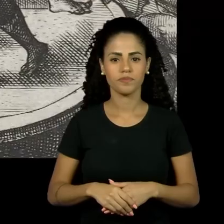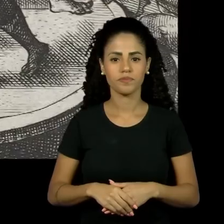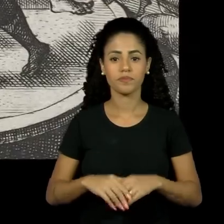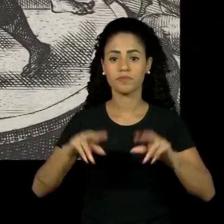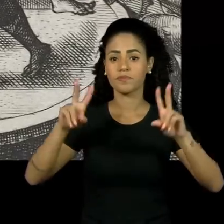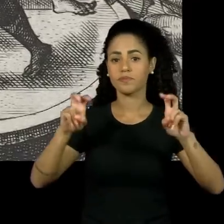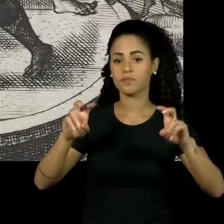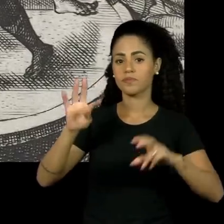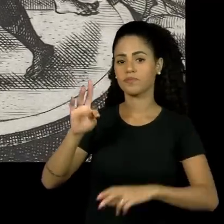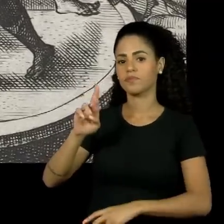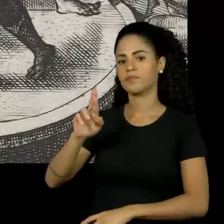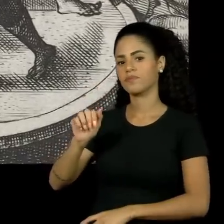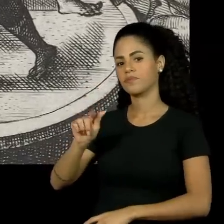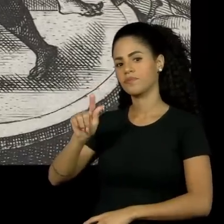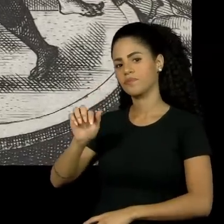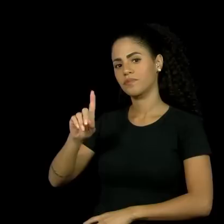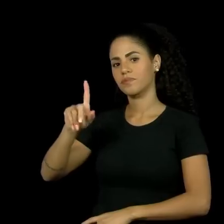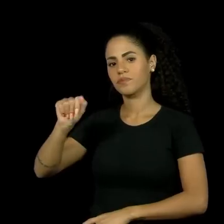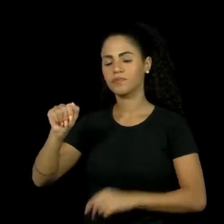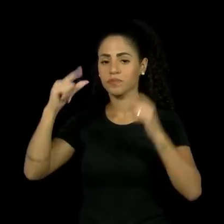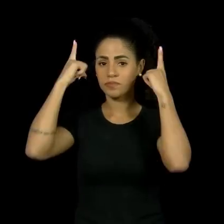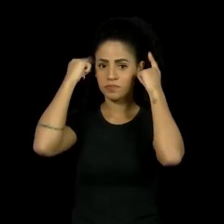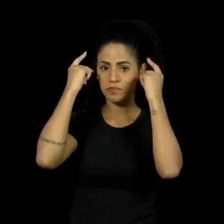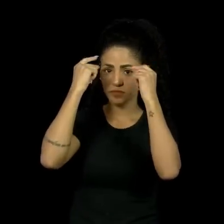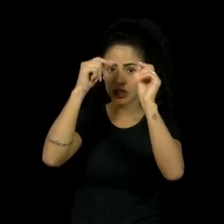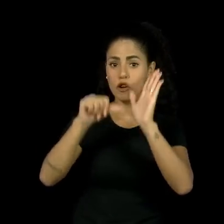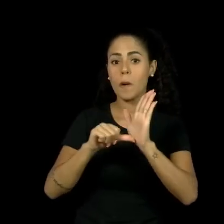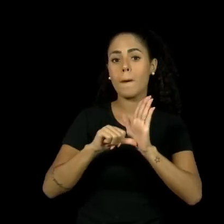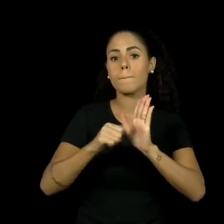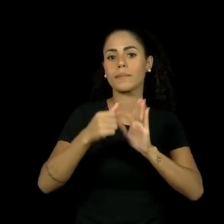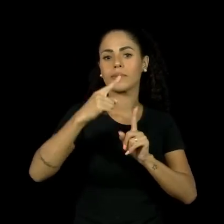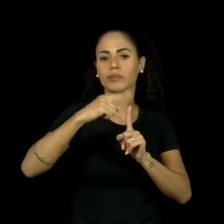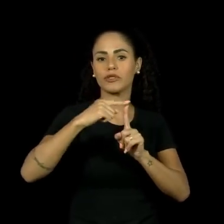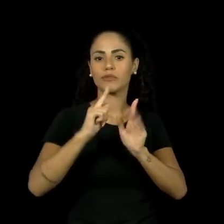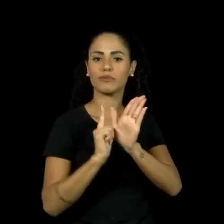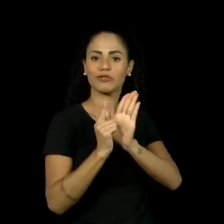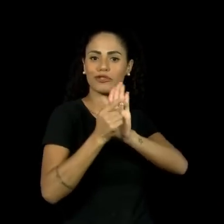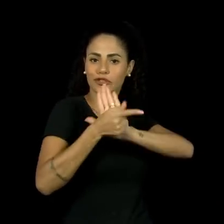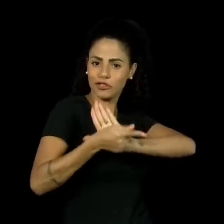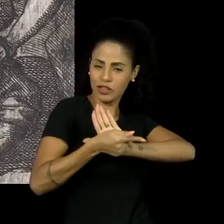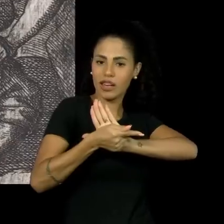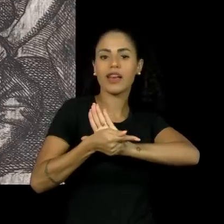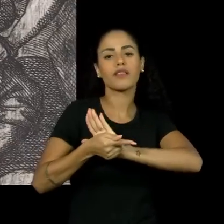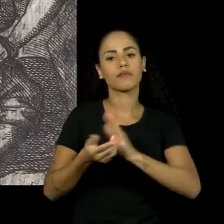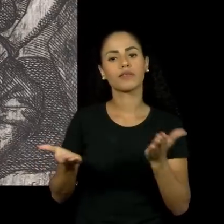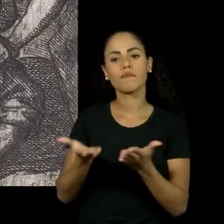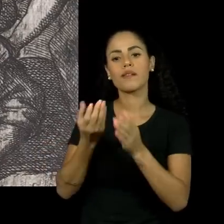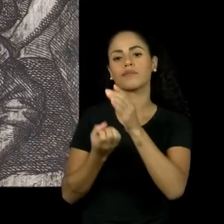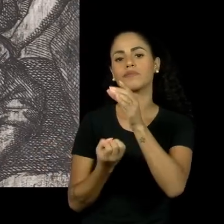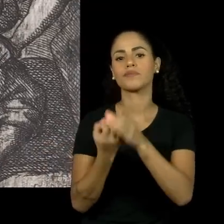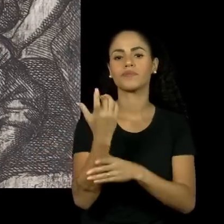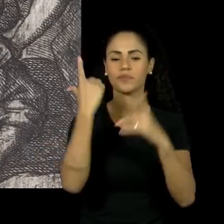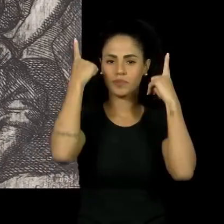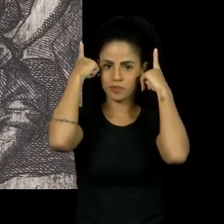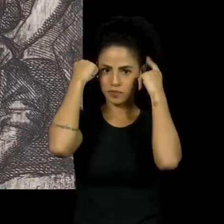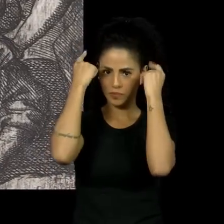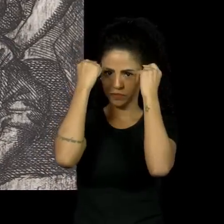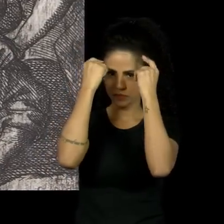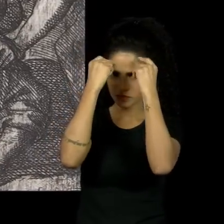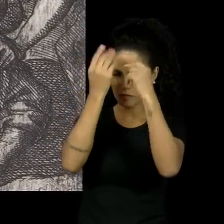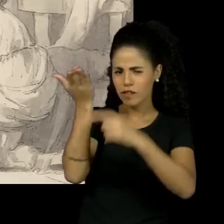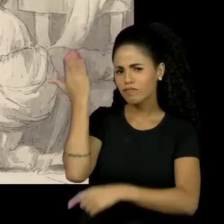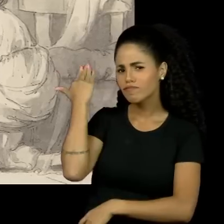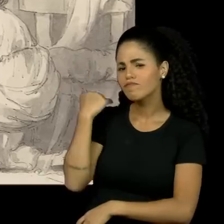A tragédia grega é considerada o primeiro gênero teatral do Ocidente. Ela surgiu na Grécia Antiga e